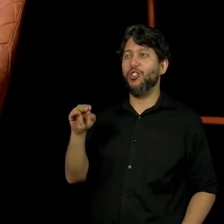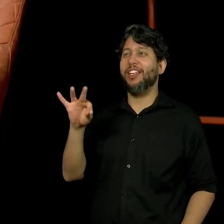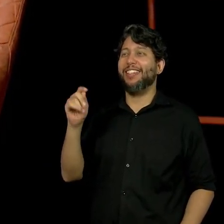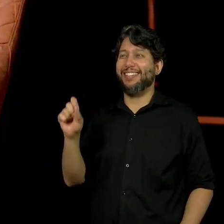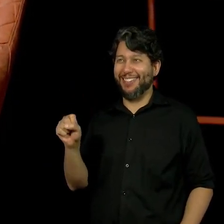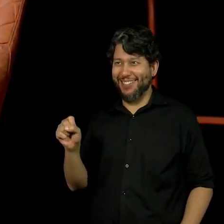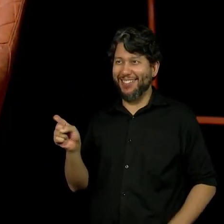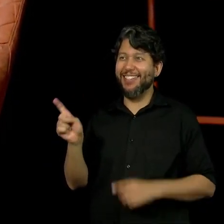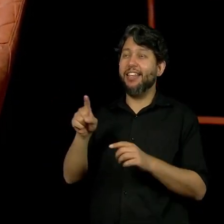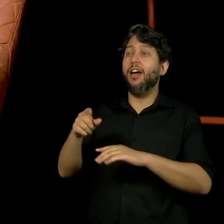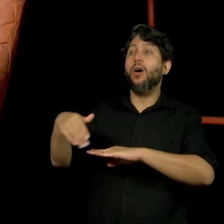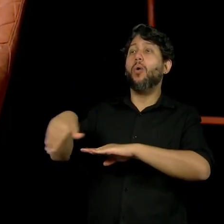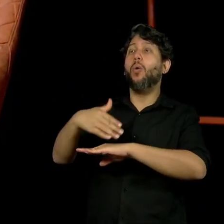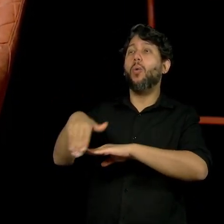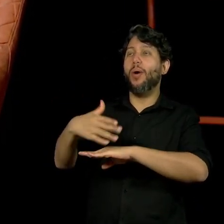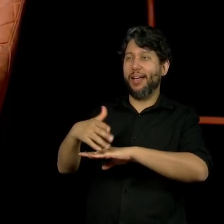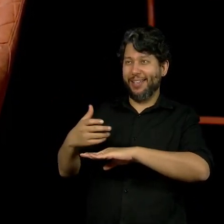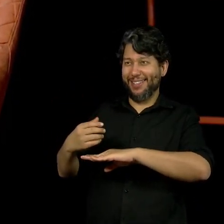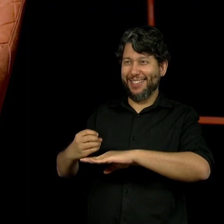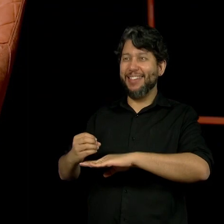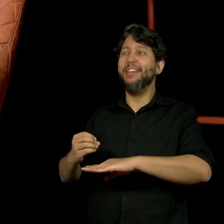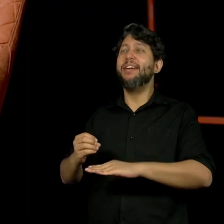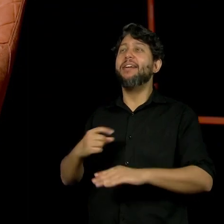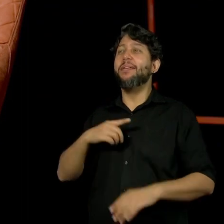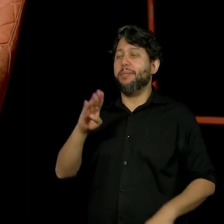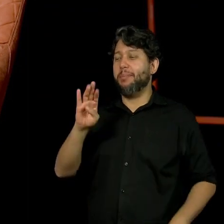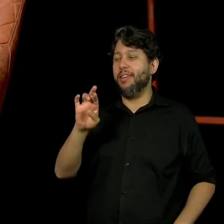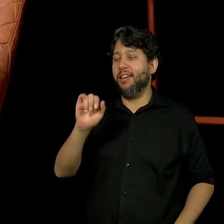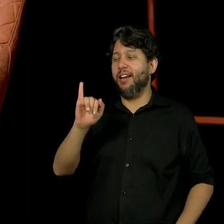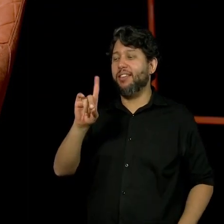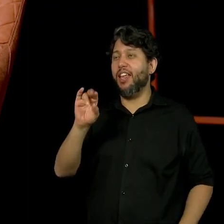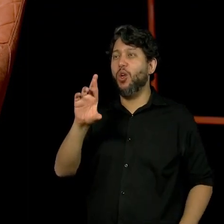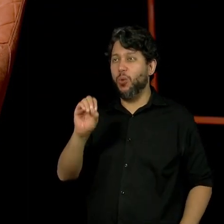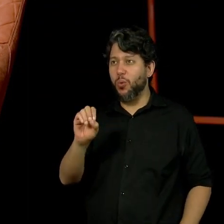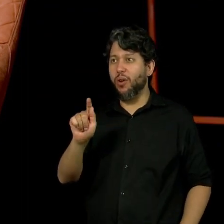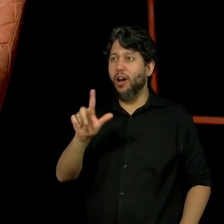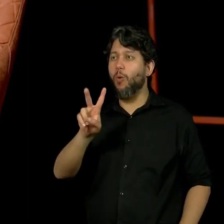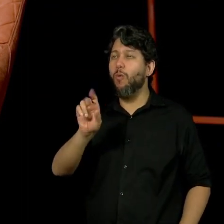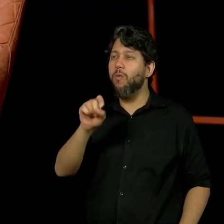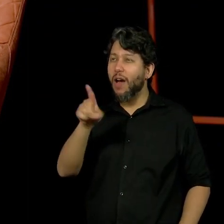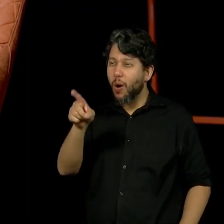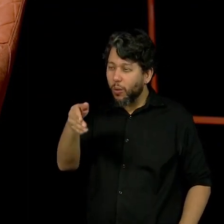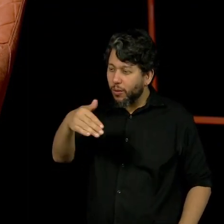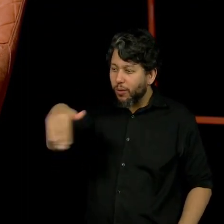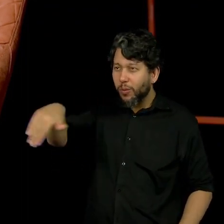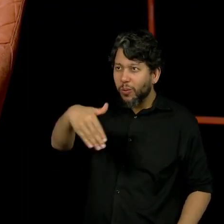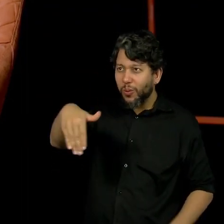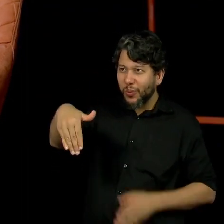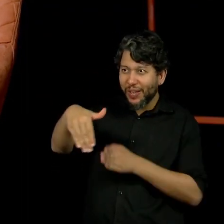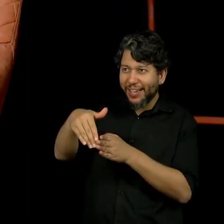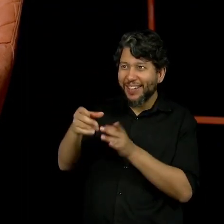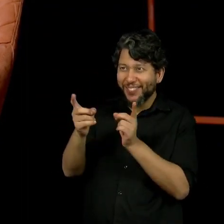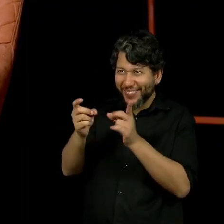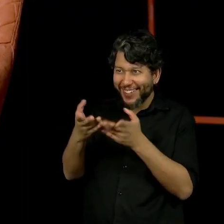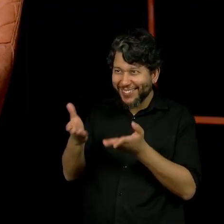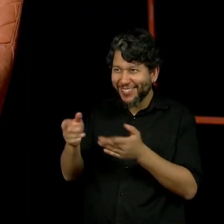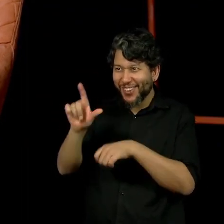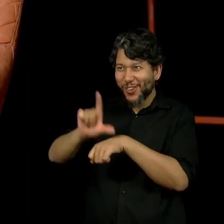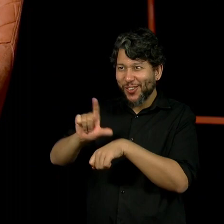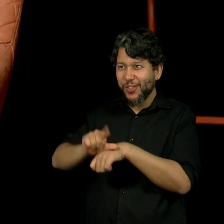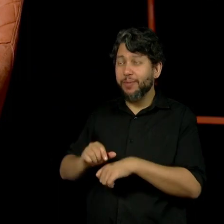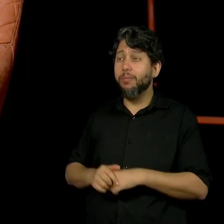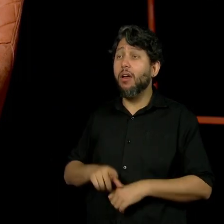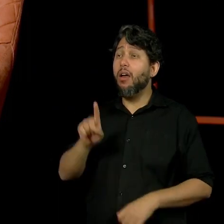São Paulo Chique, na Brigadeiro Galvão, né? Com a Brigadeiro Galvão ali. E ele, então,